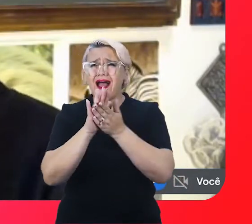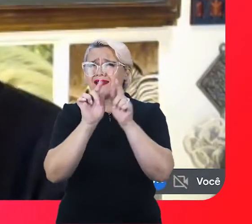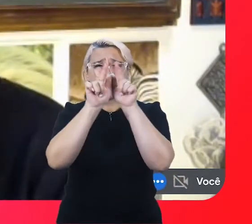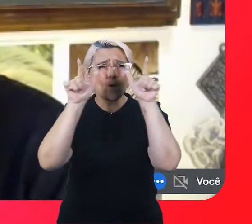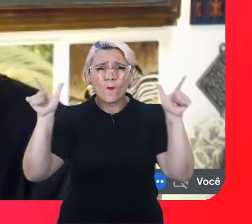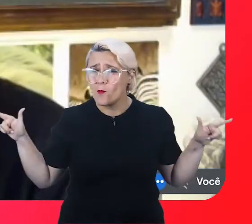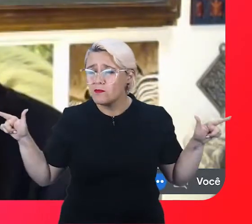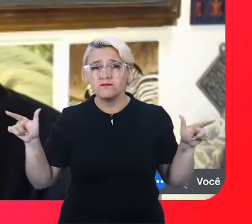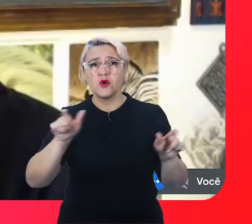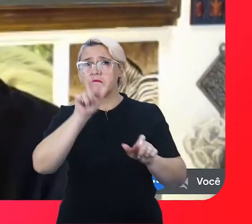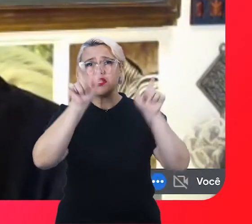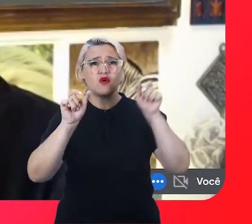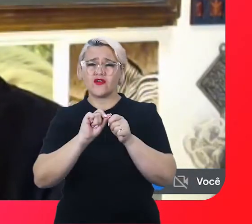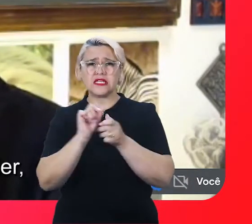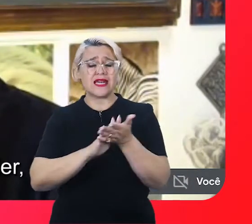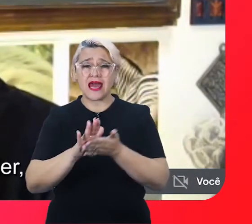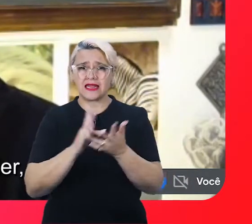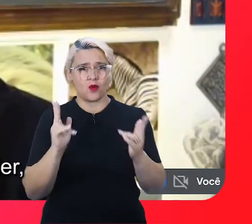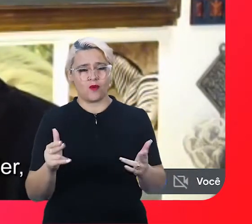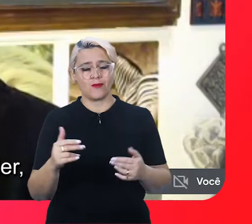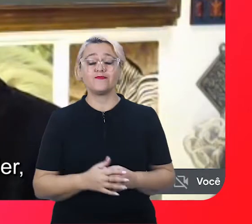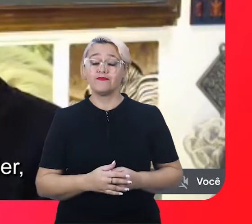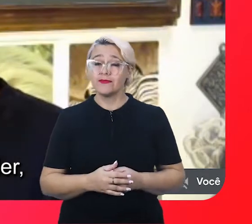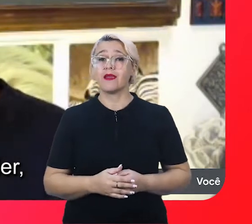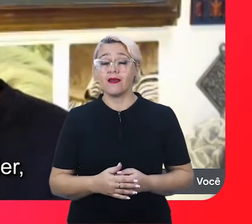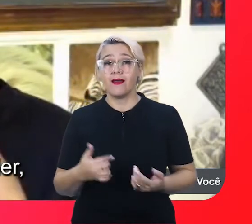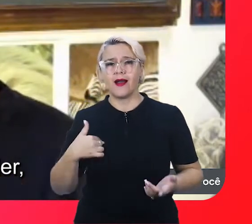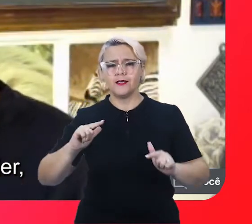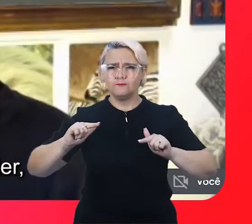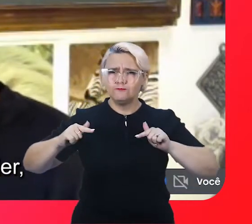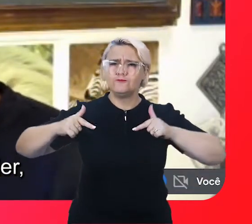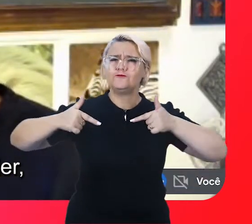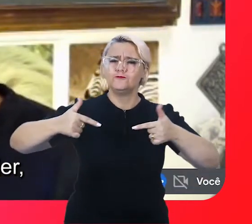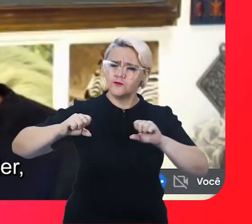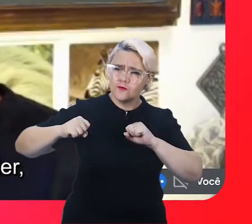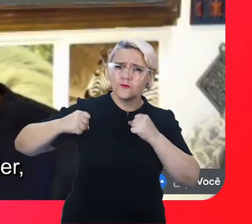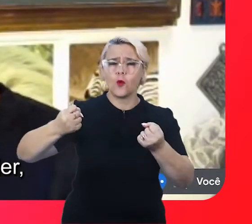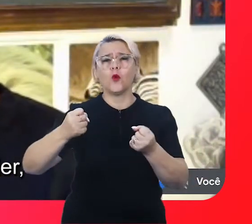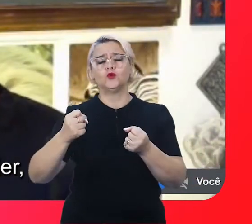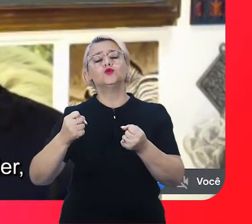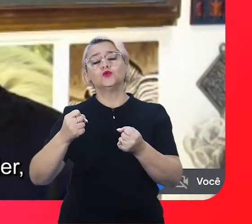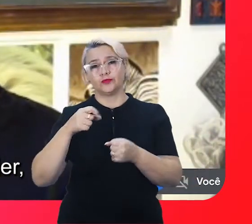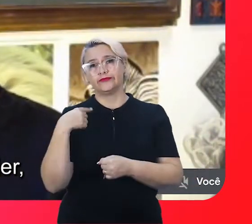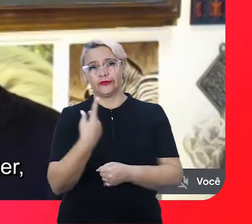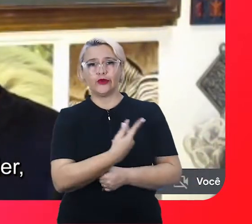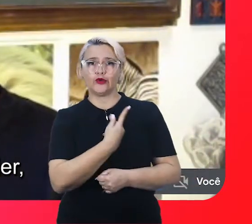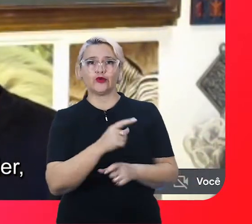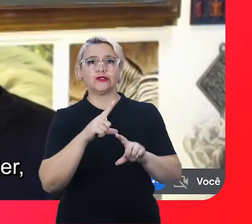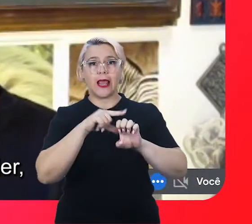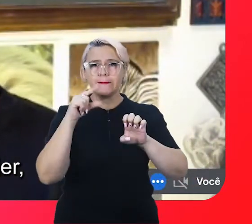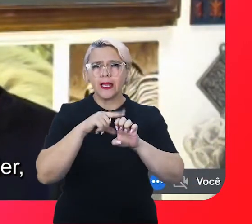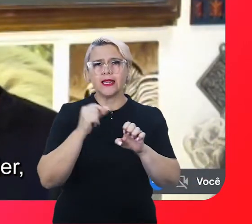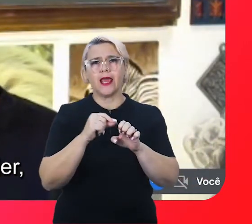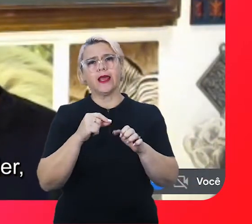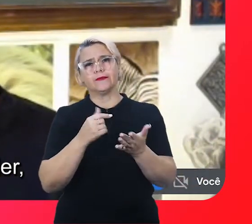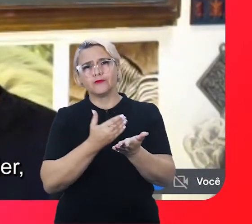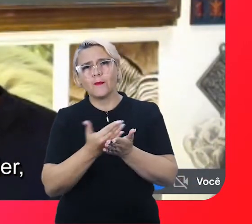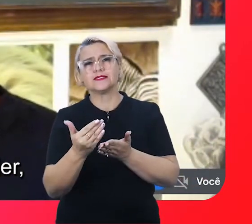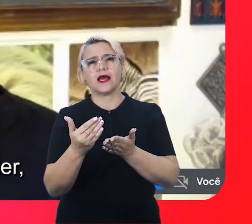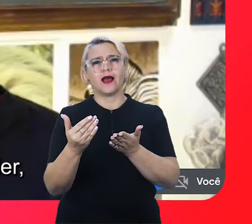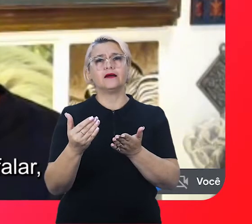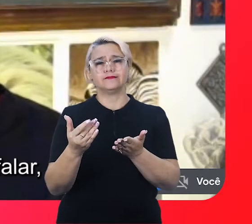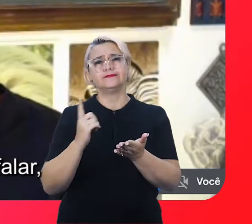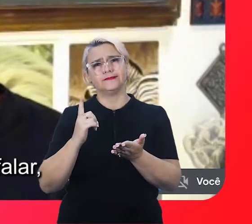Não tinha nada, né? Esse empenho da gente de empreender, né, de sair na frente, ele tem